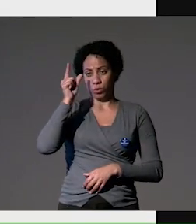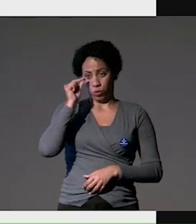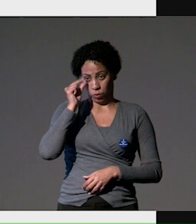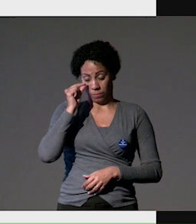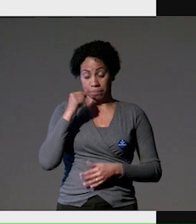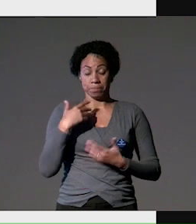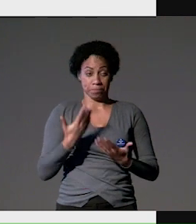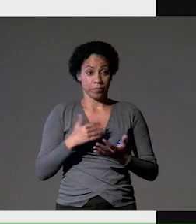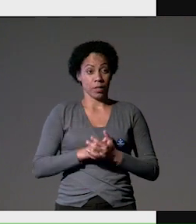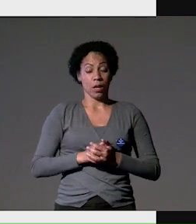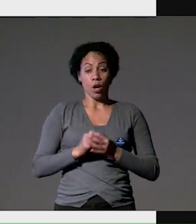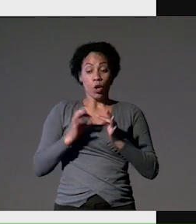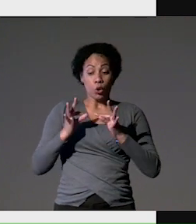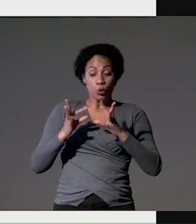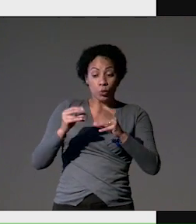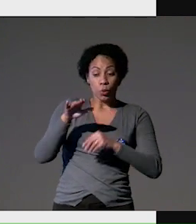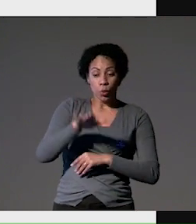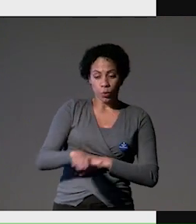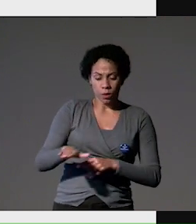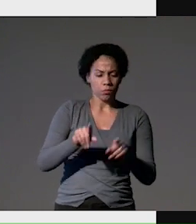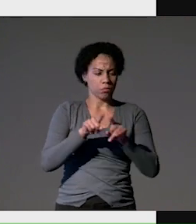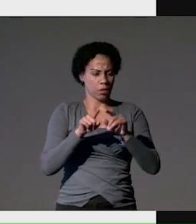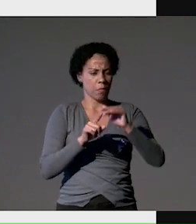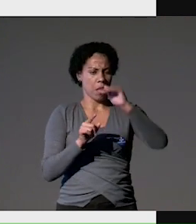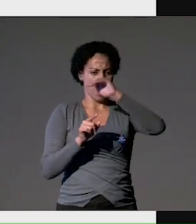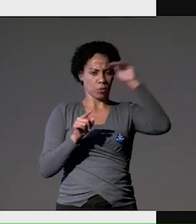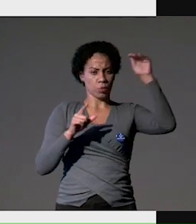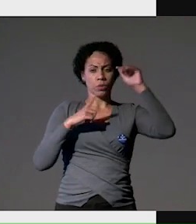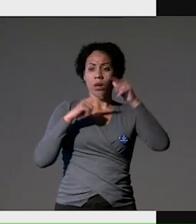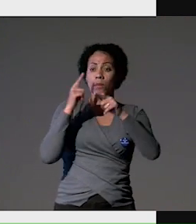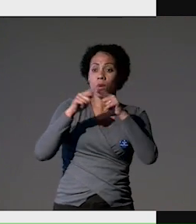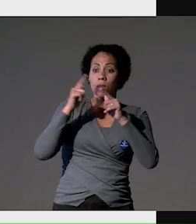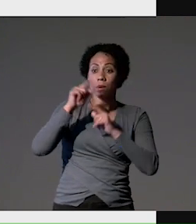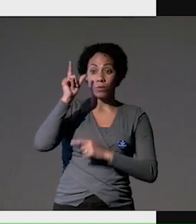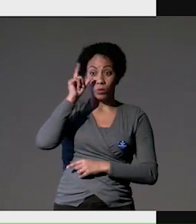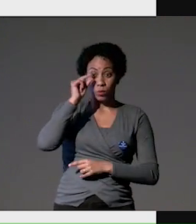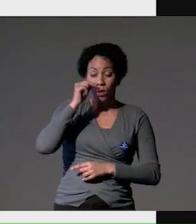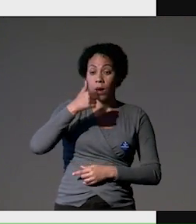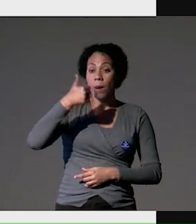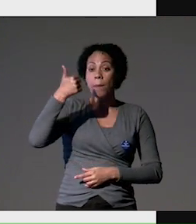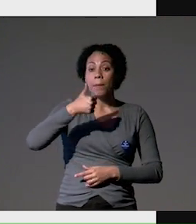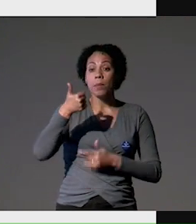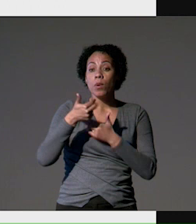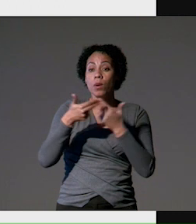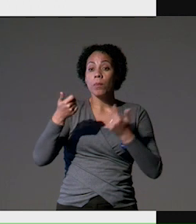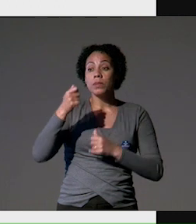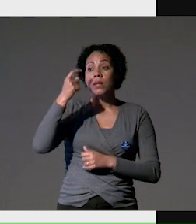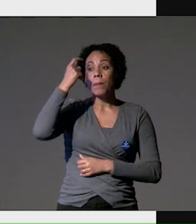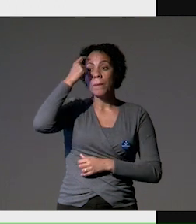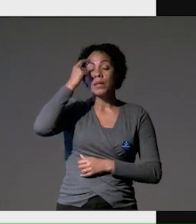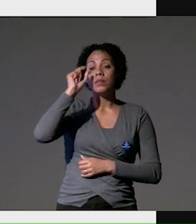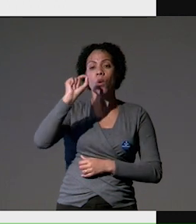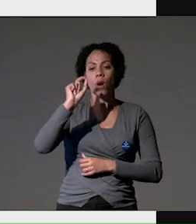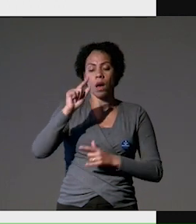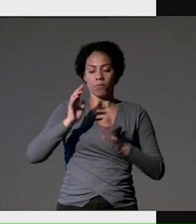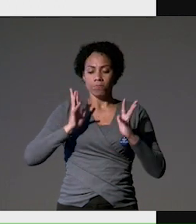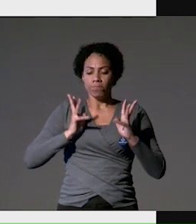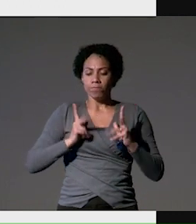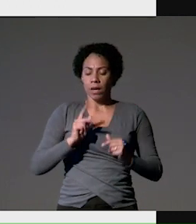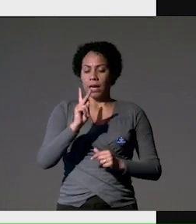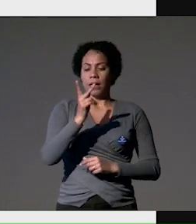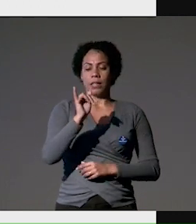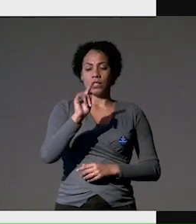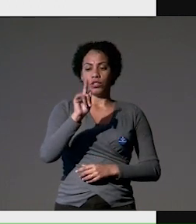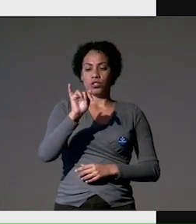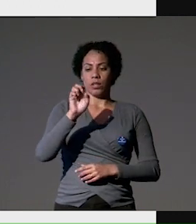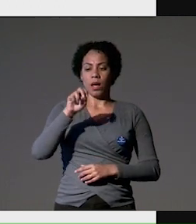Todas as crianças com problema de sono e os adultos também, a primeira coisa que deveria se tentar é o que nós chamamos de higiene do sono. Higiene do sono tem